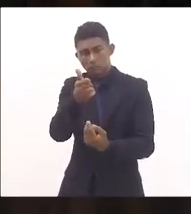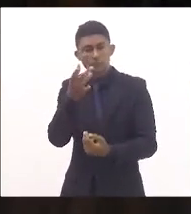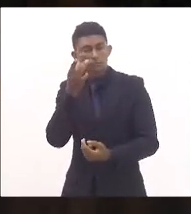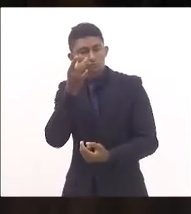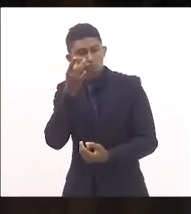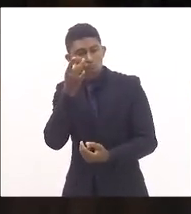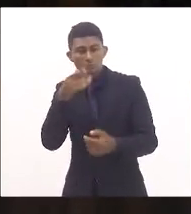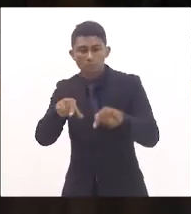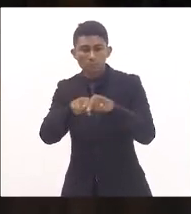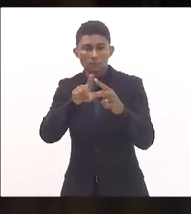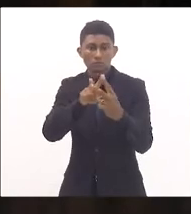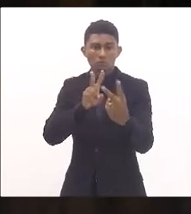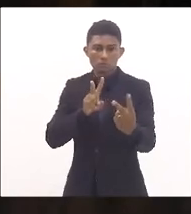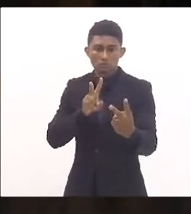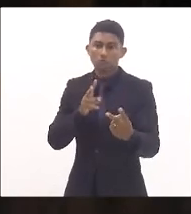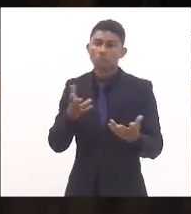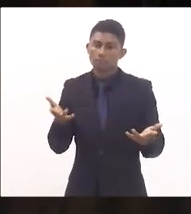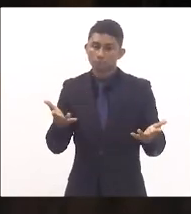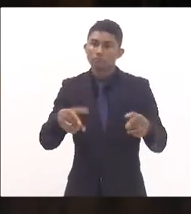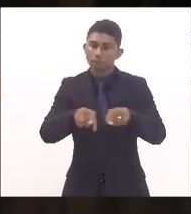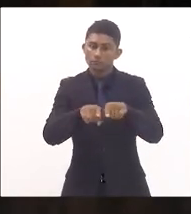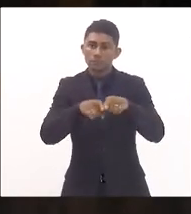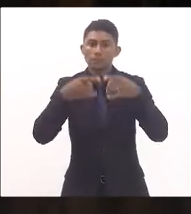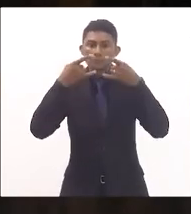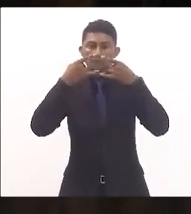Quem também máscara.